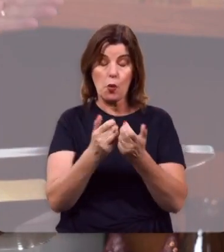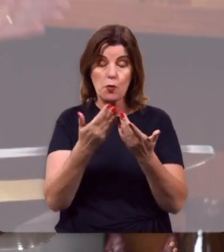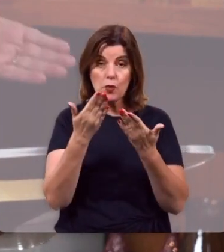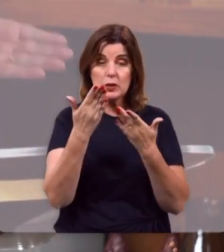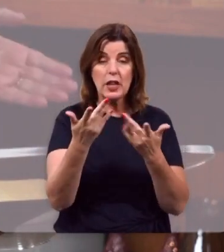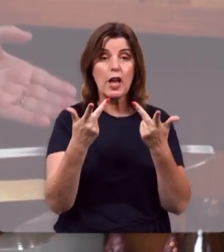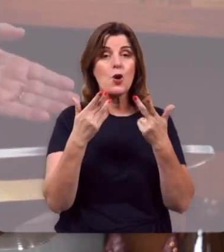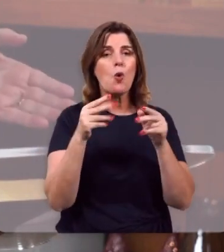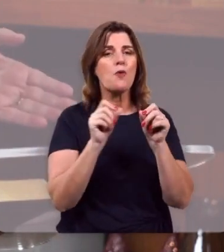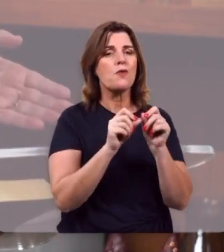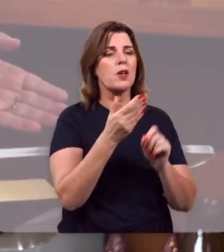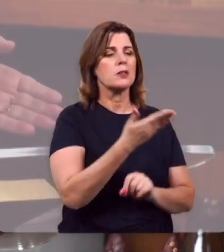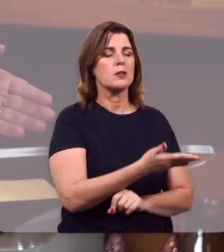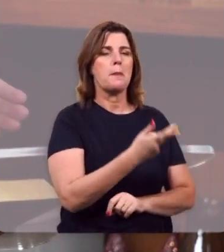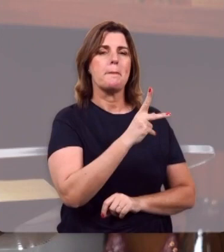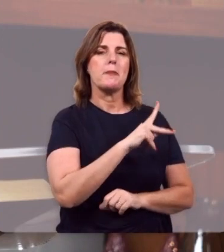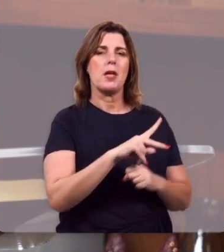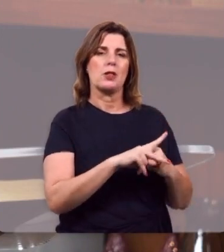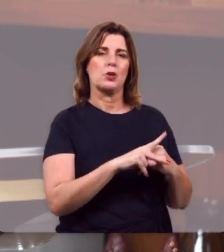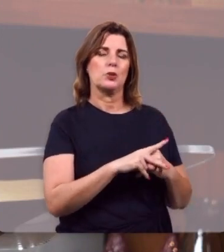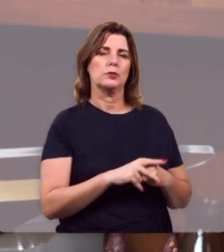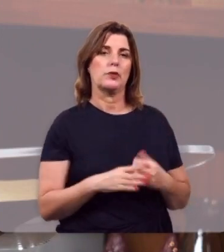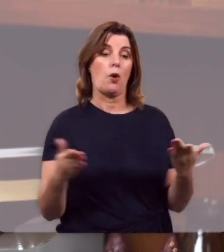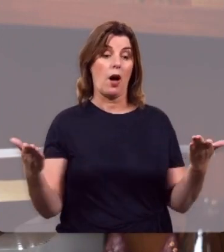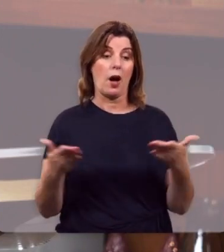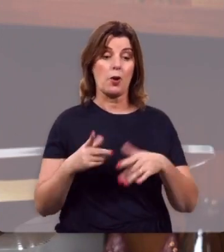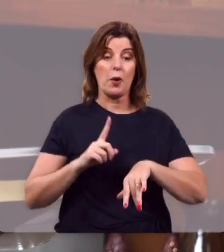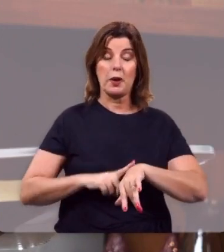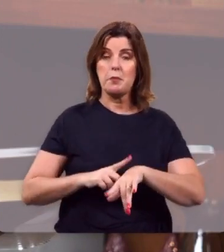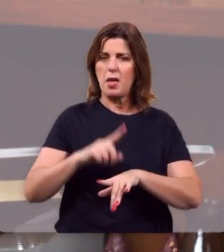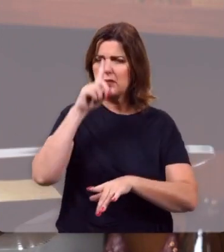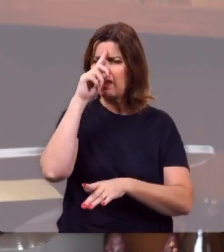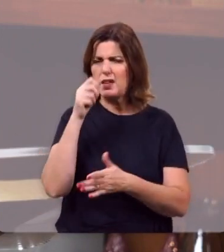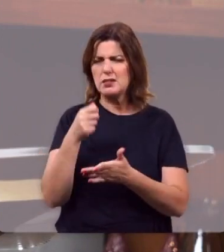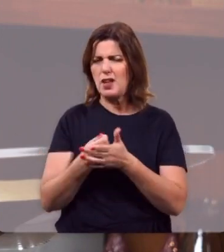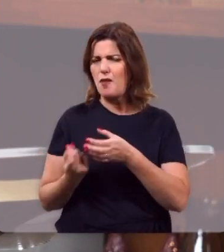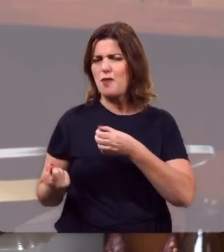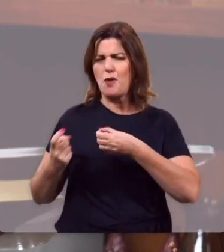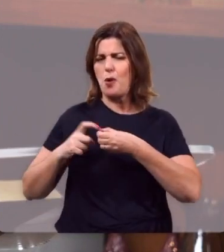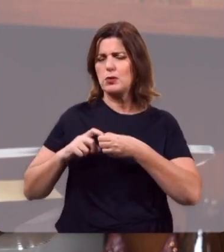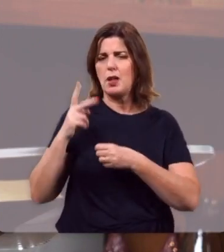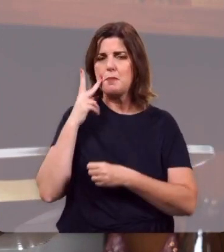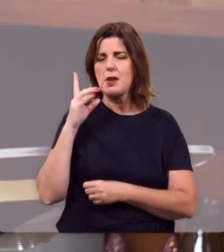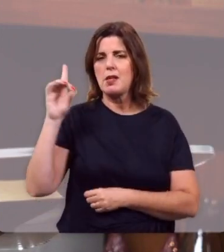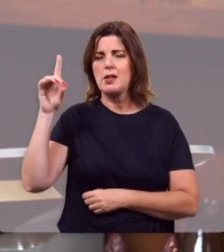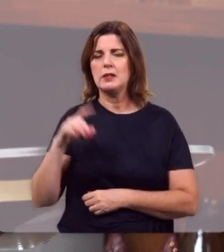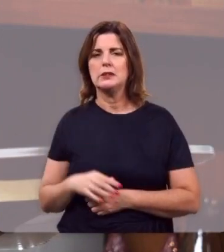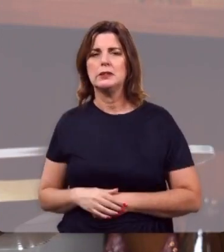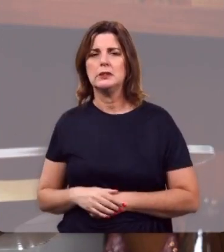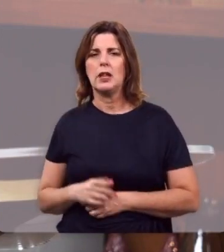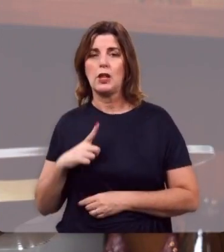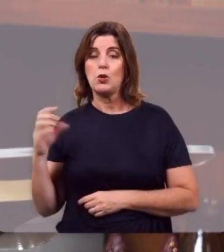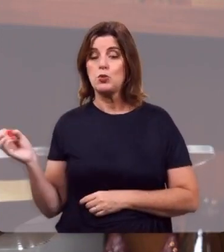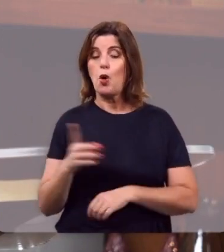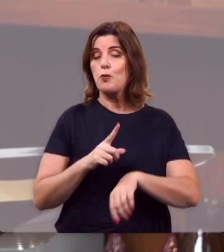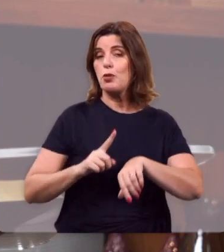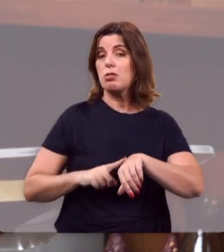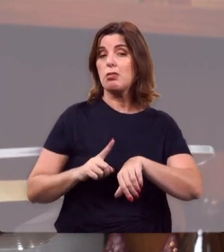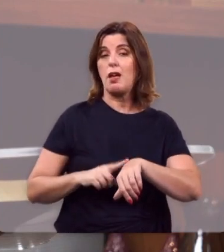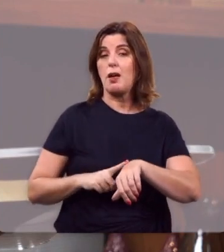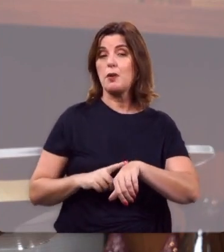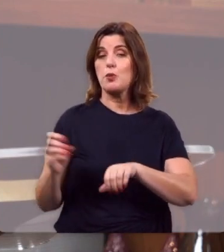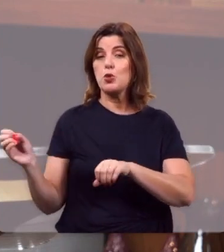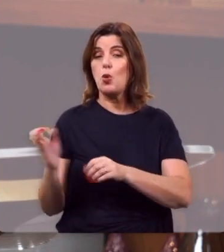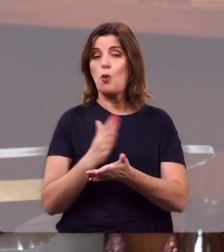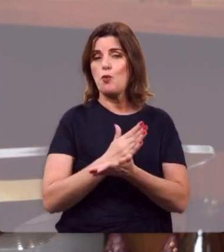fez também na vida do Pedro. Então agora mesmo, tome a decisão de voltar-se para Ele. Há uma nova chance, há um